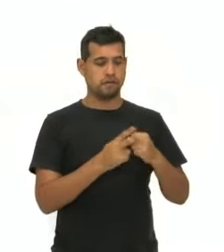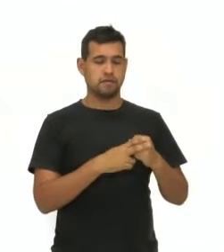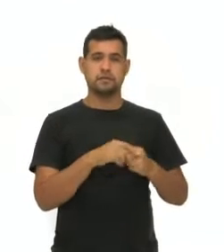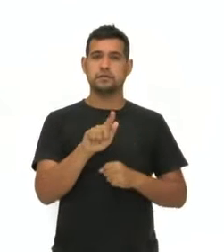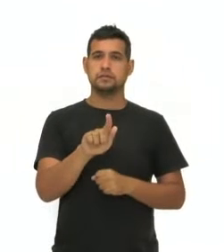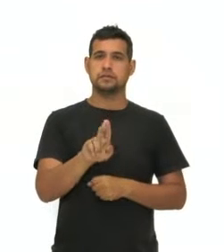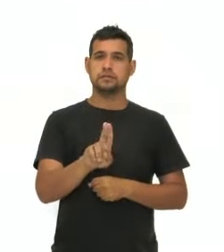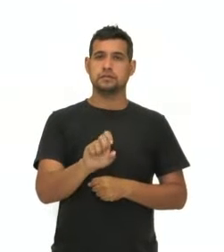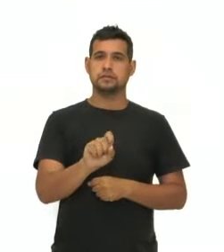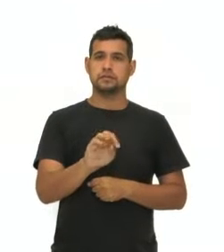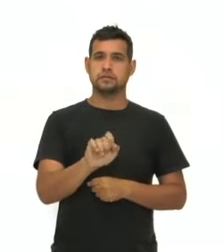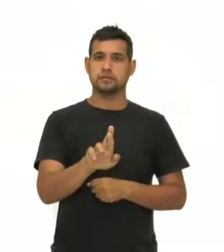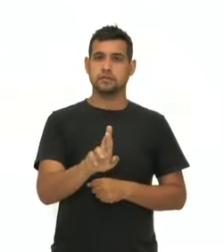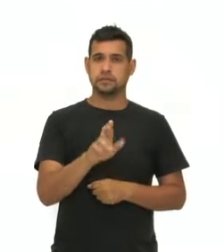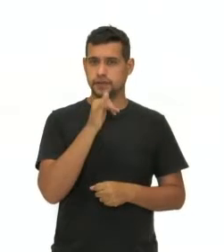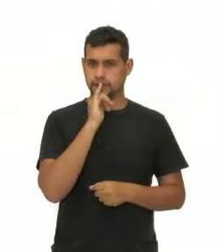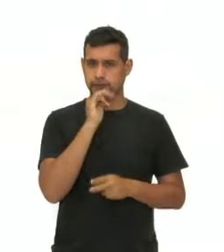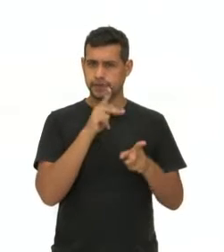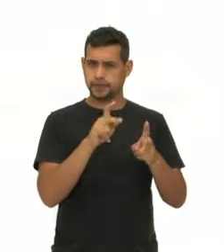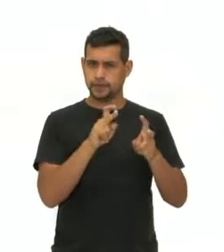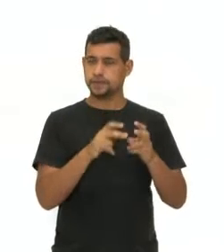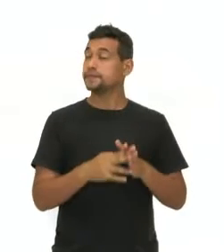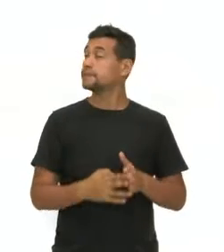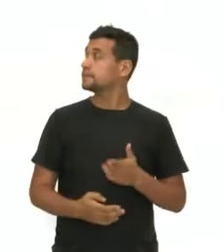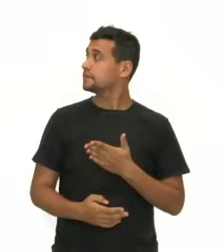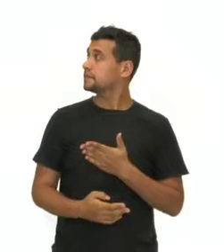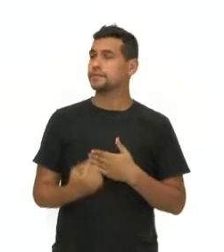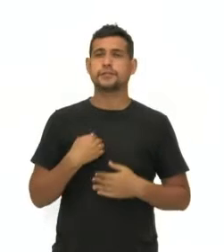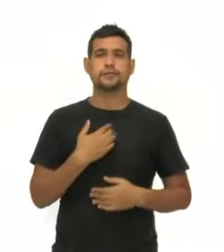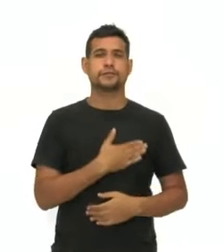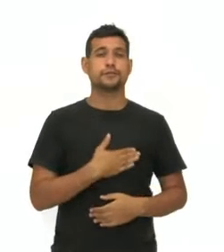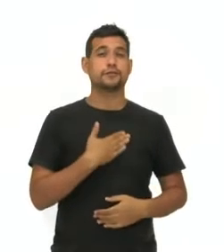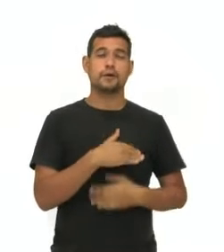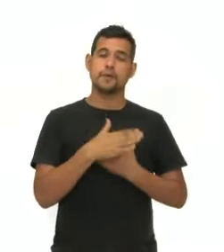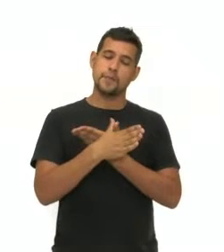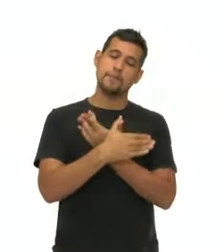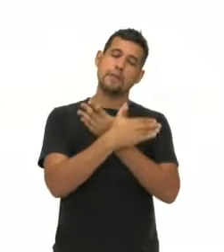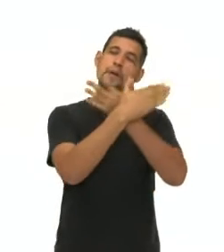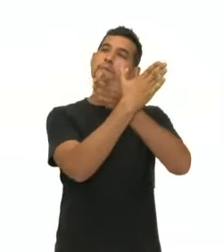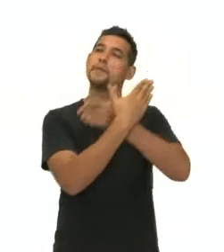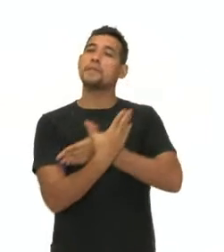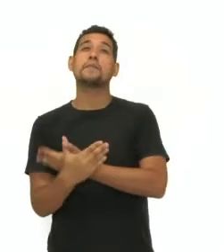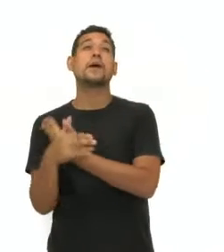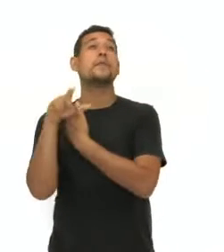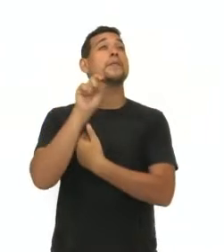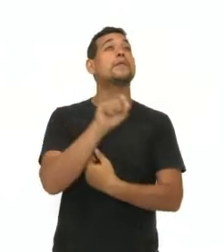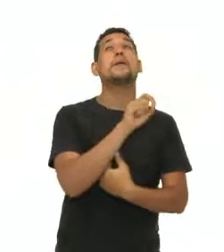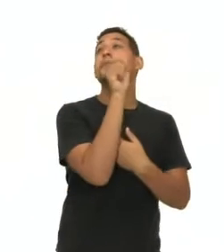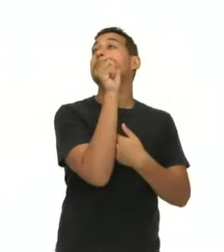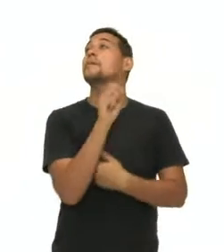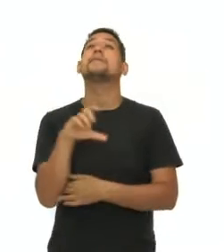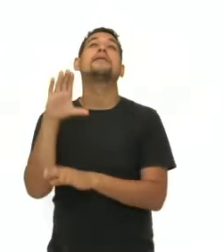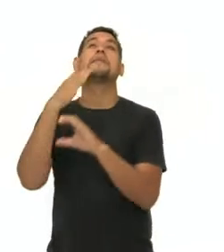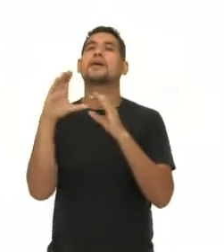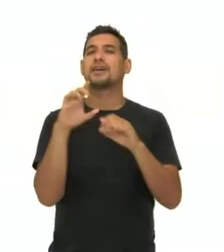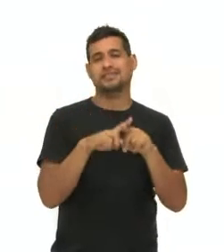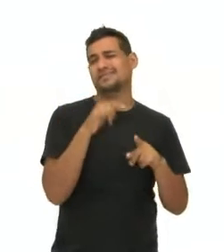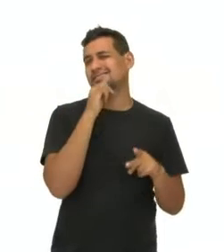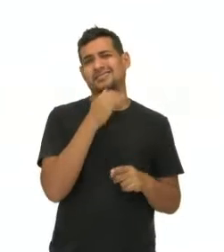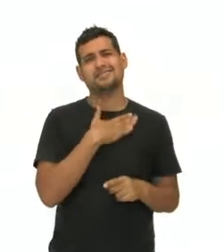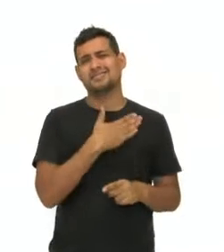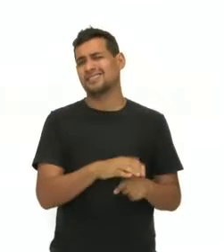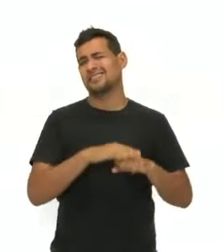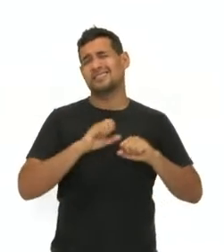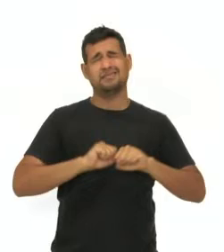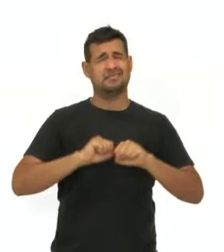gustar exemplos meios nos pássaros cantando por lá amanhã